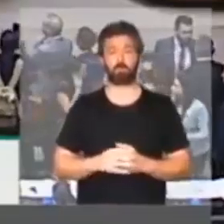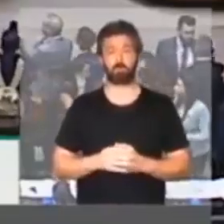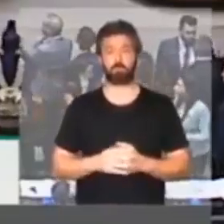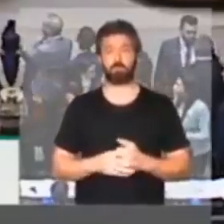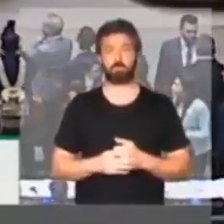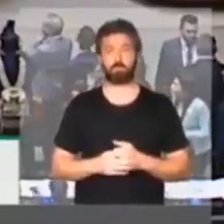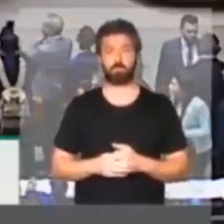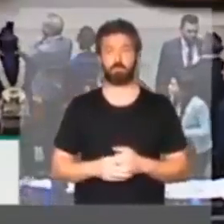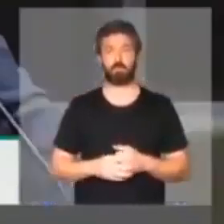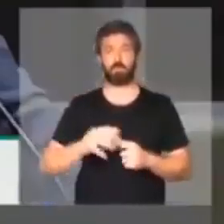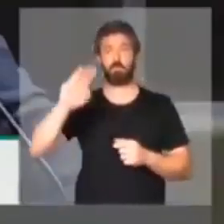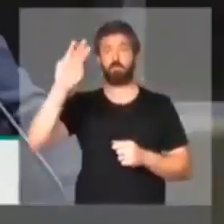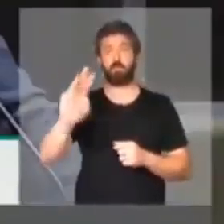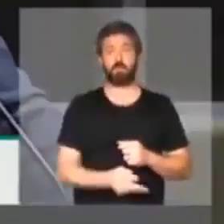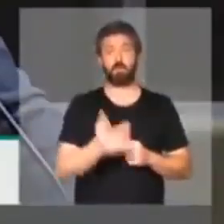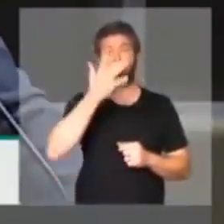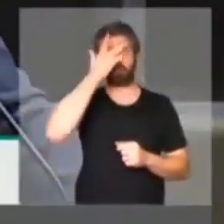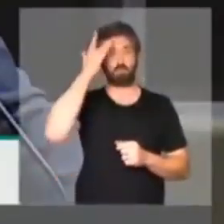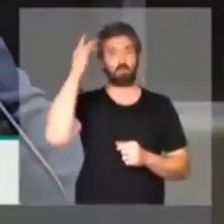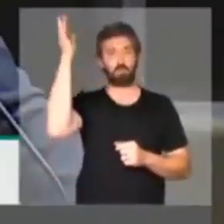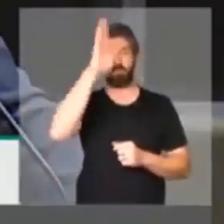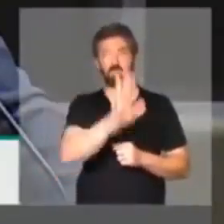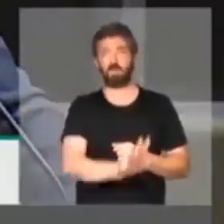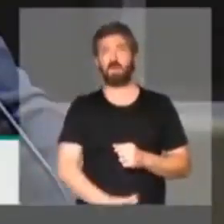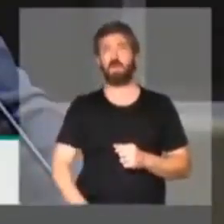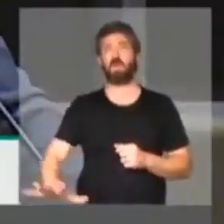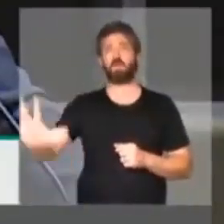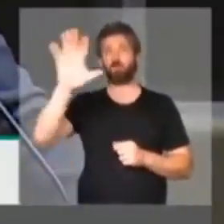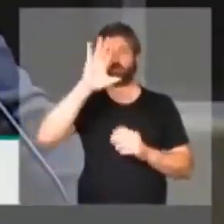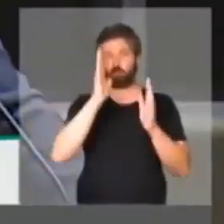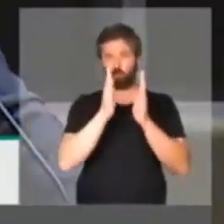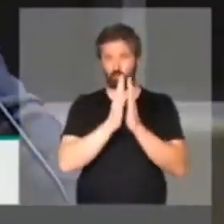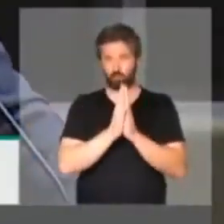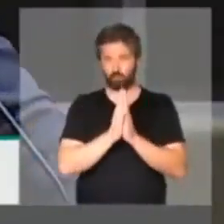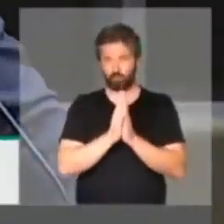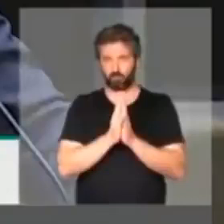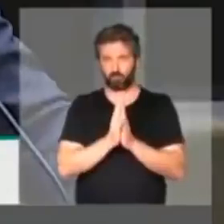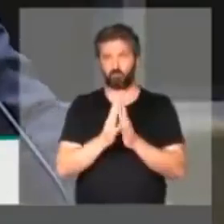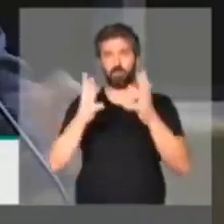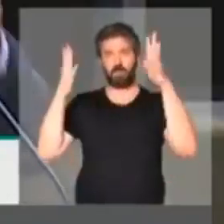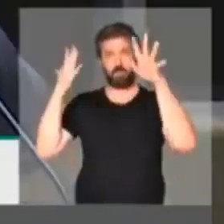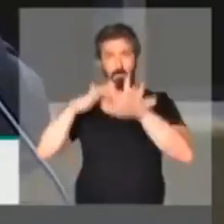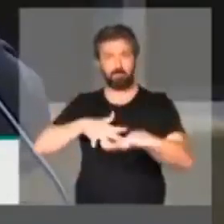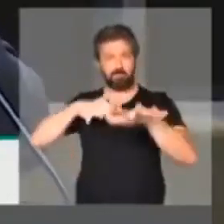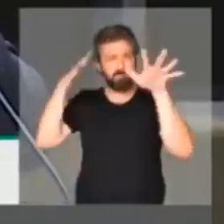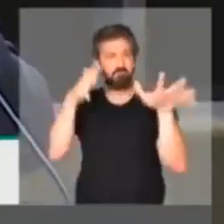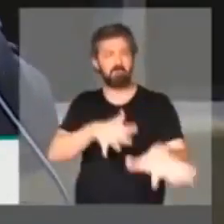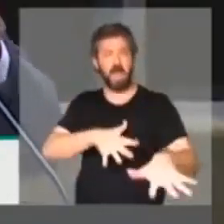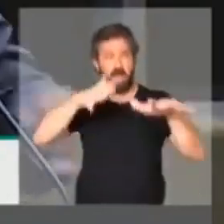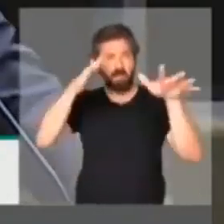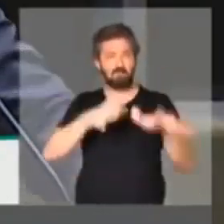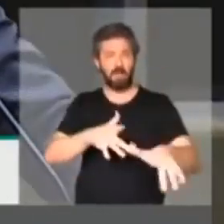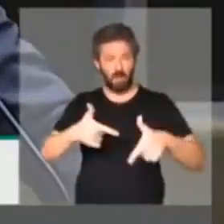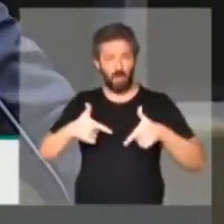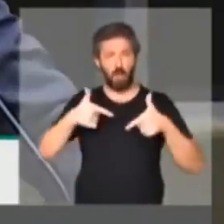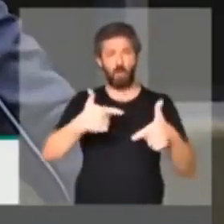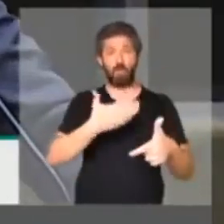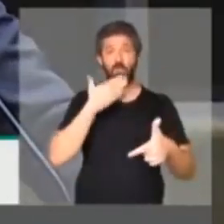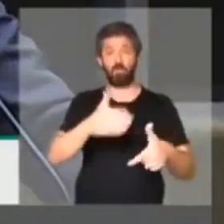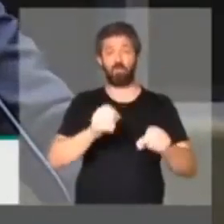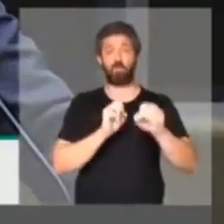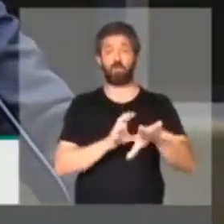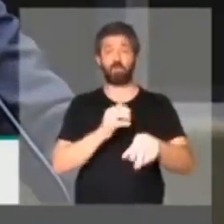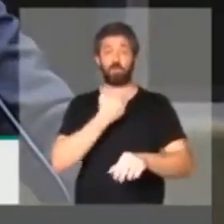milhões de brasileiros e de brasileiras estão saindo às ruas em luta pela defesa do